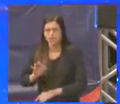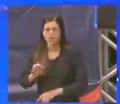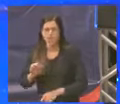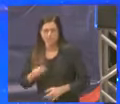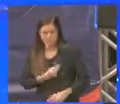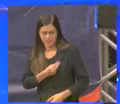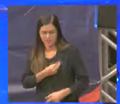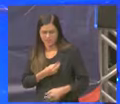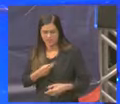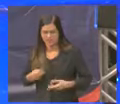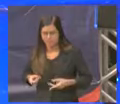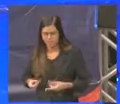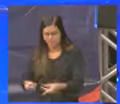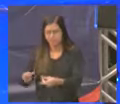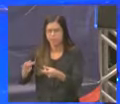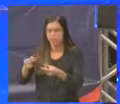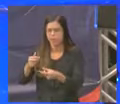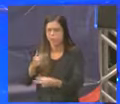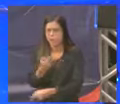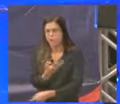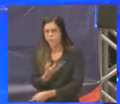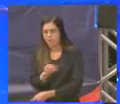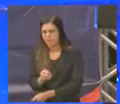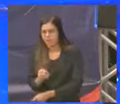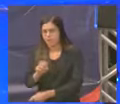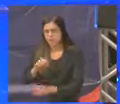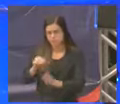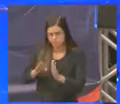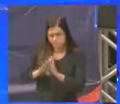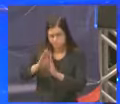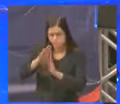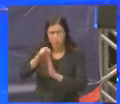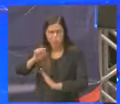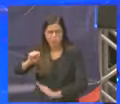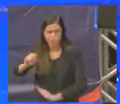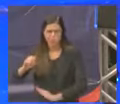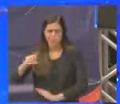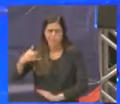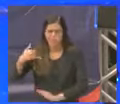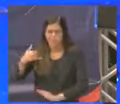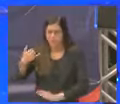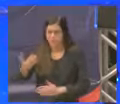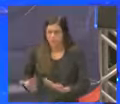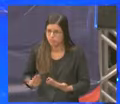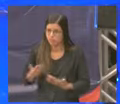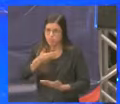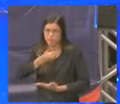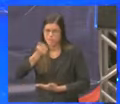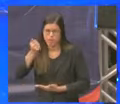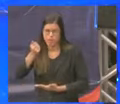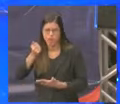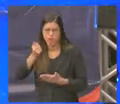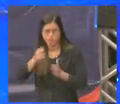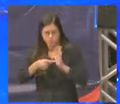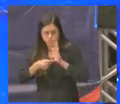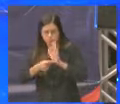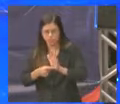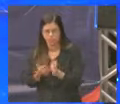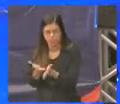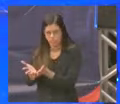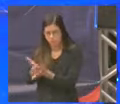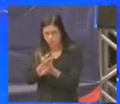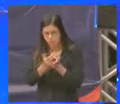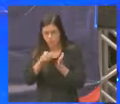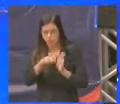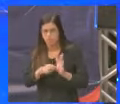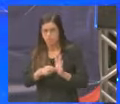vida de 30, 40 anos para 80 anos. A situação está melhorando, com indicadores mundiais, está melhorando. Agora,